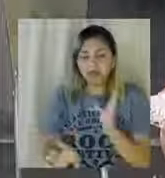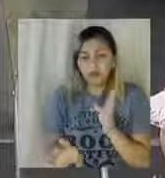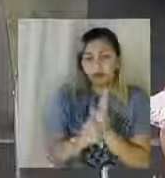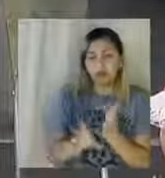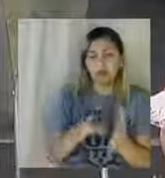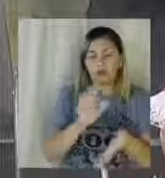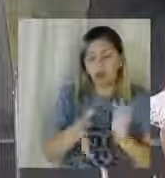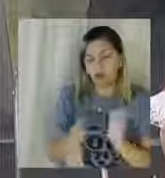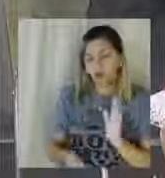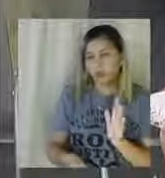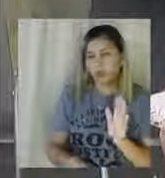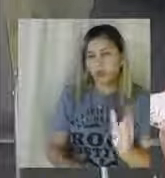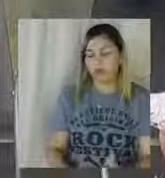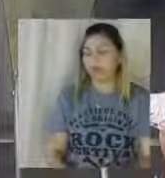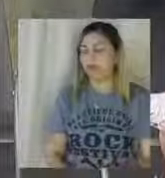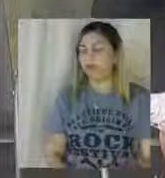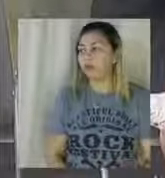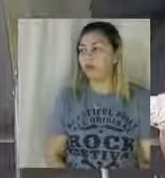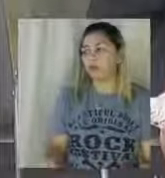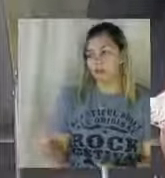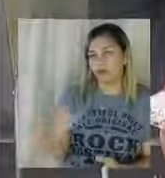tua necessidade?